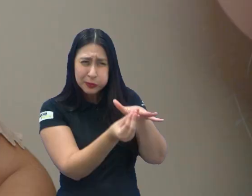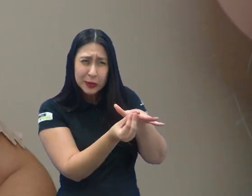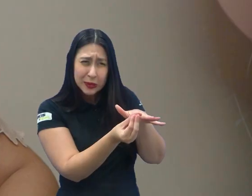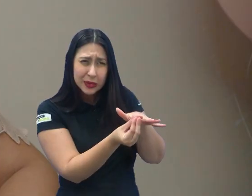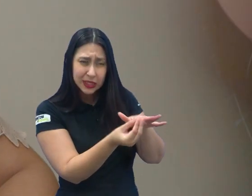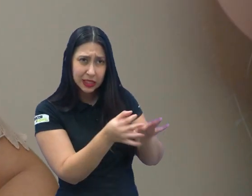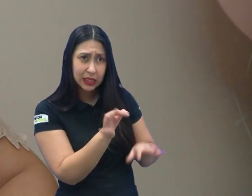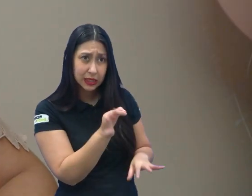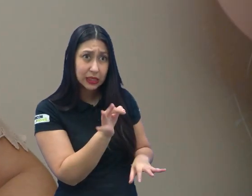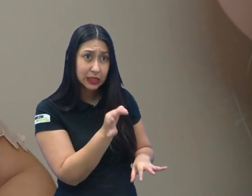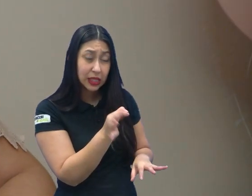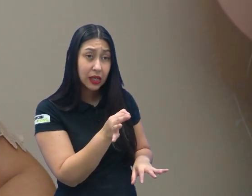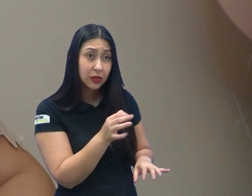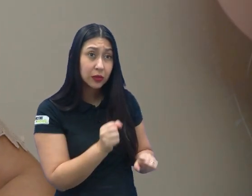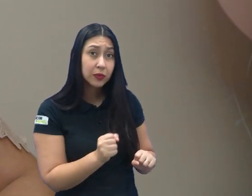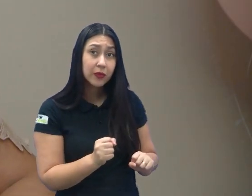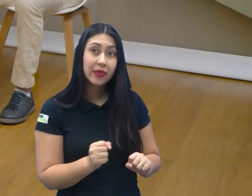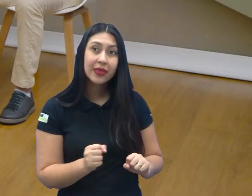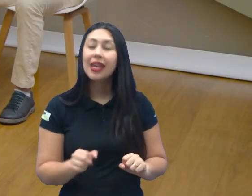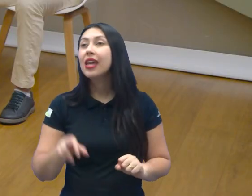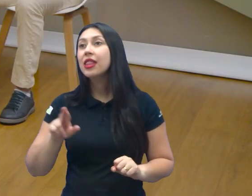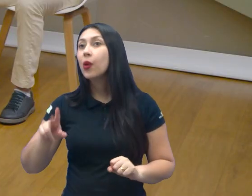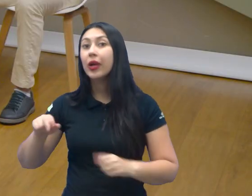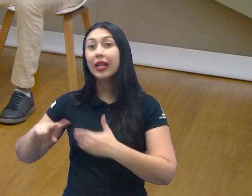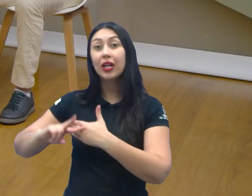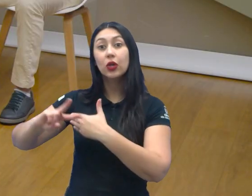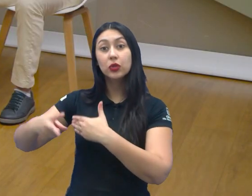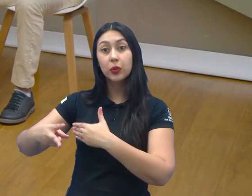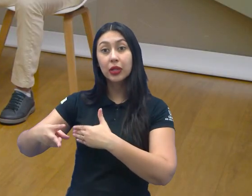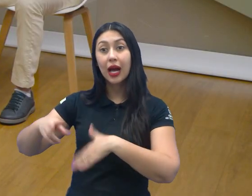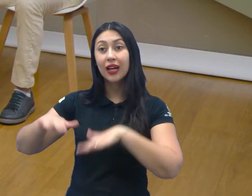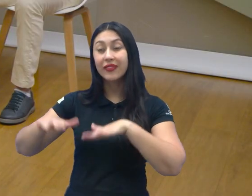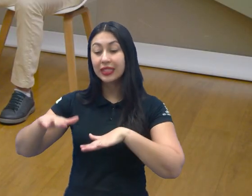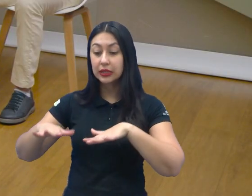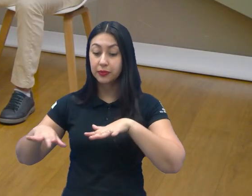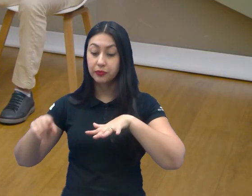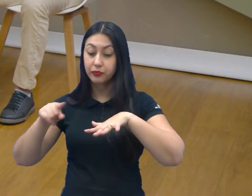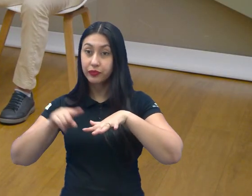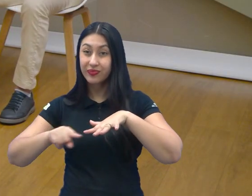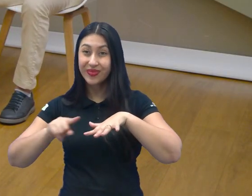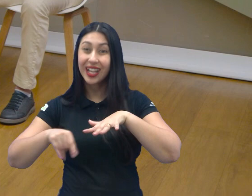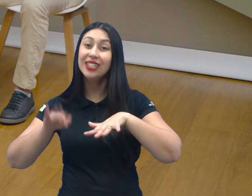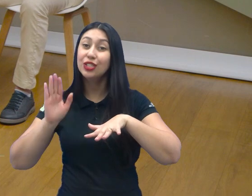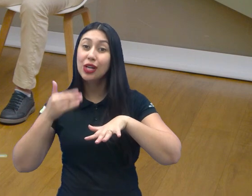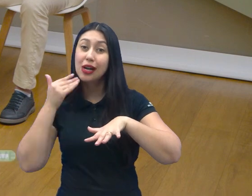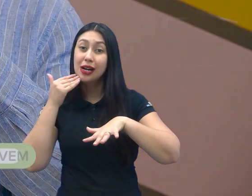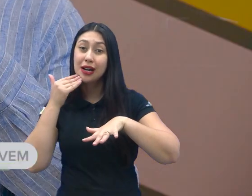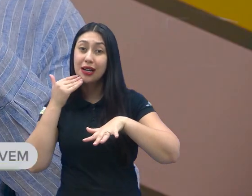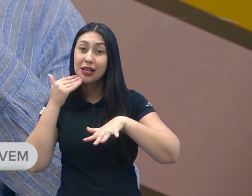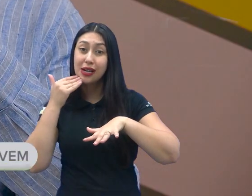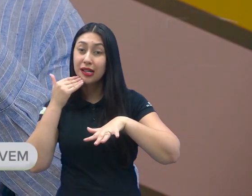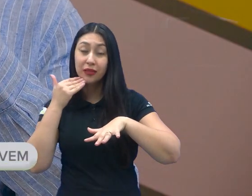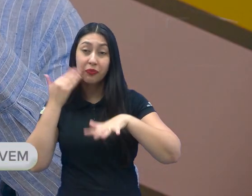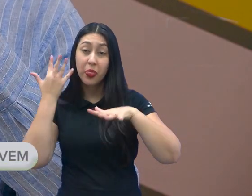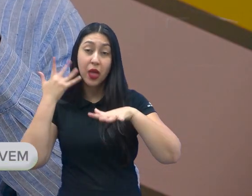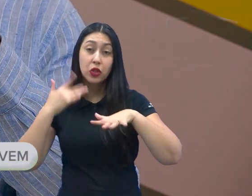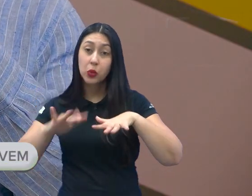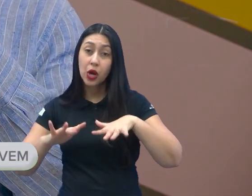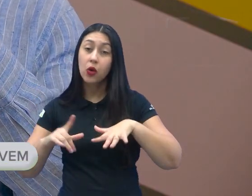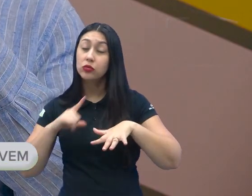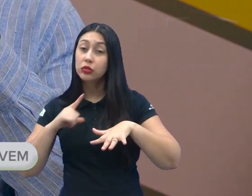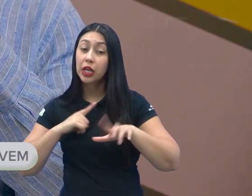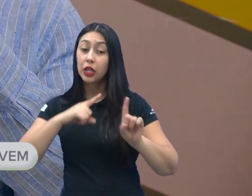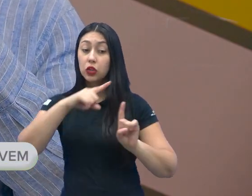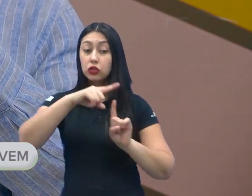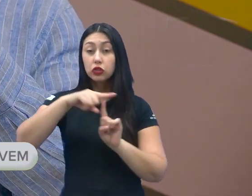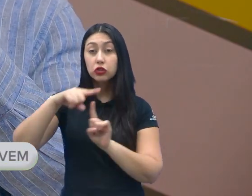que você mostrou. Não é que vá provocar, você já tem uma deformidade sua, entende? Tem vários tipos de unha